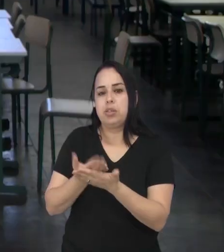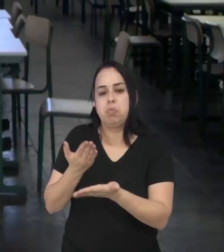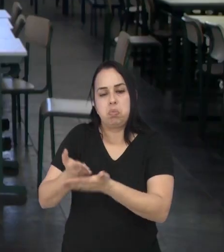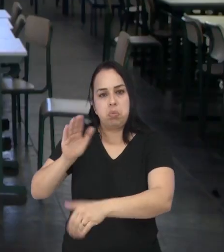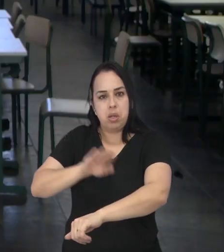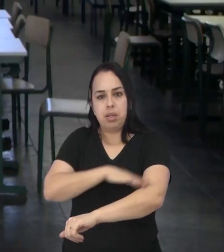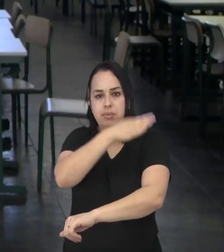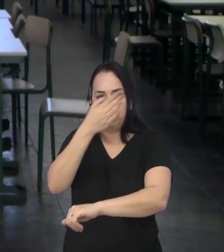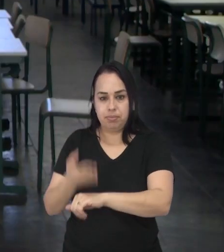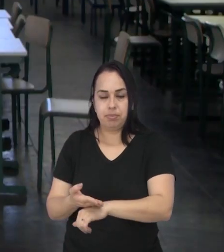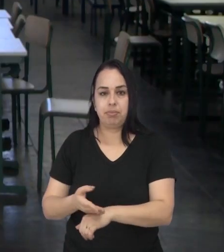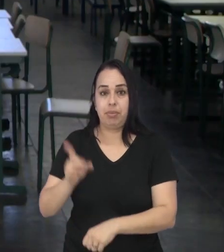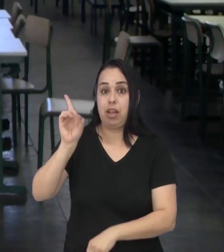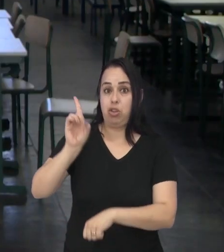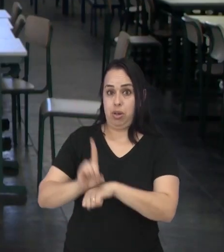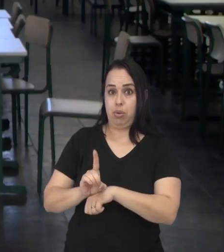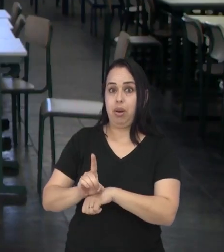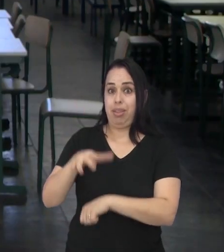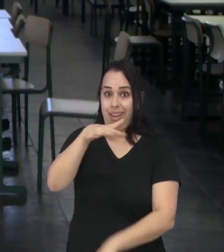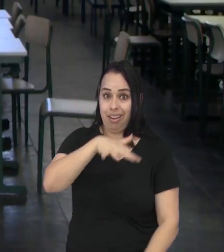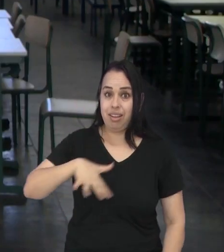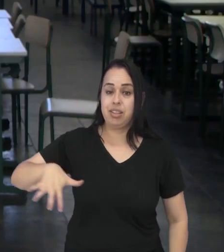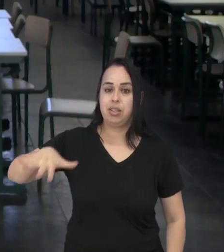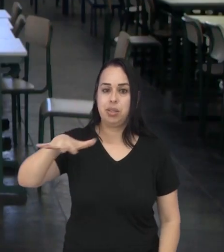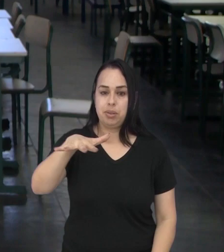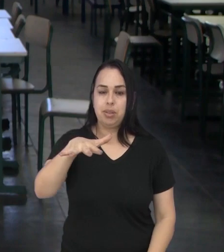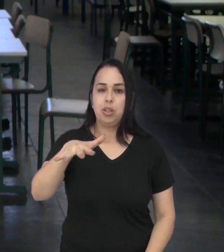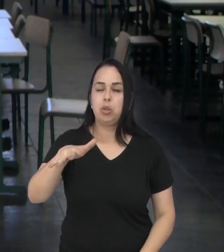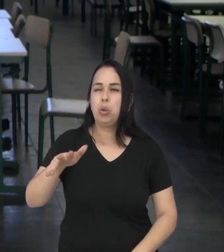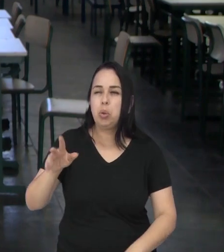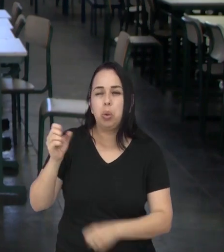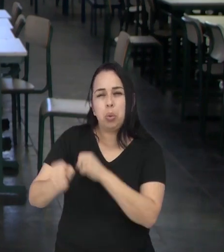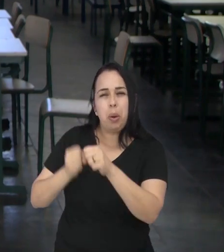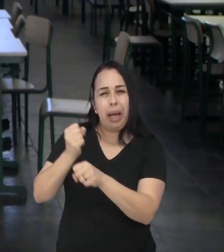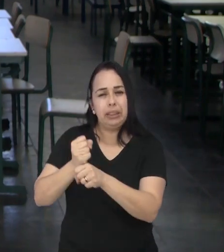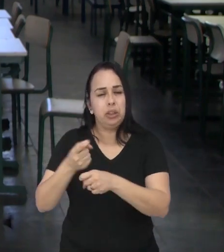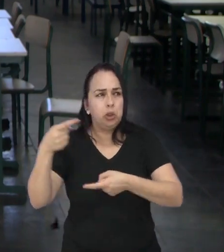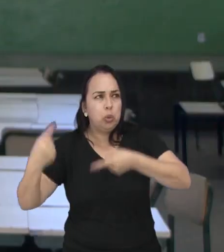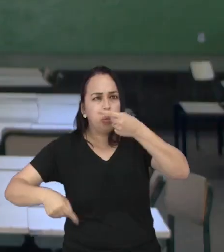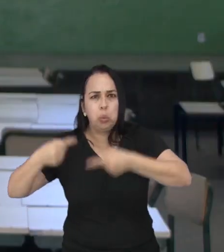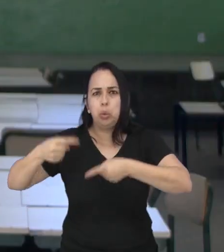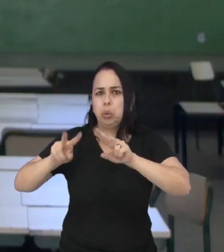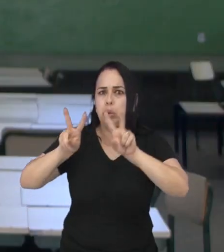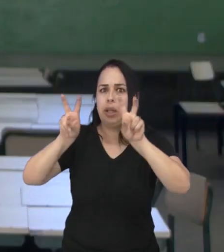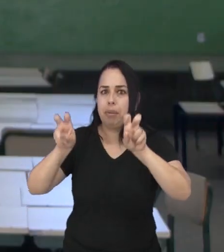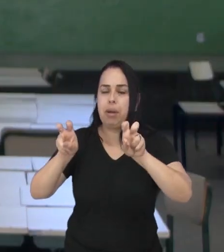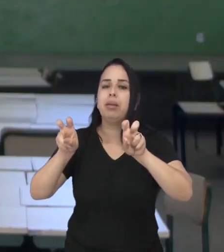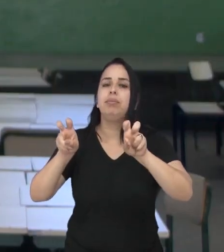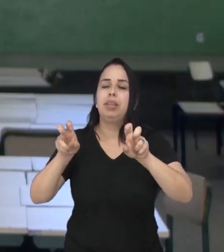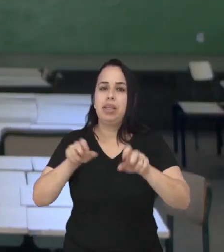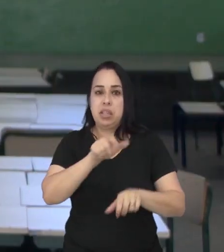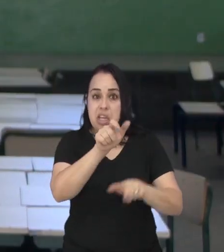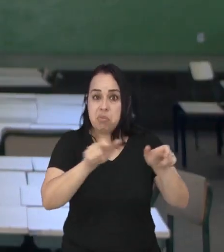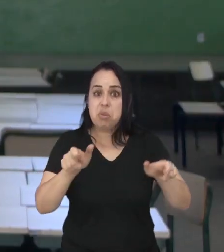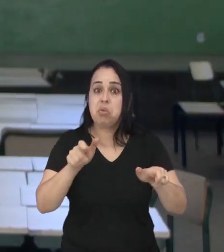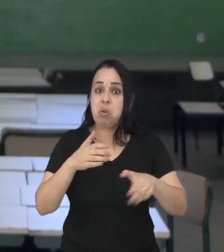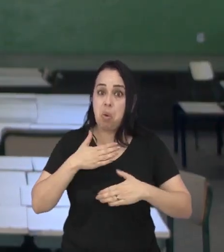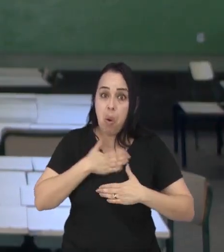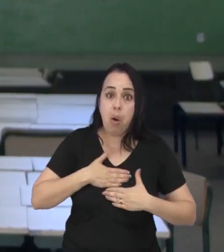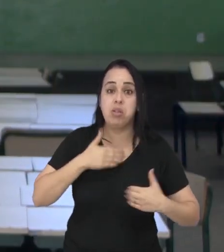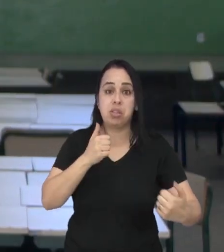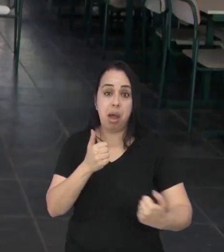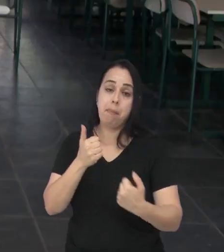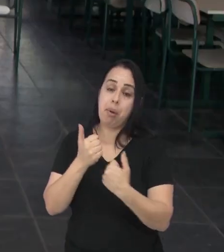Integral. De acordo com a diretora regional de ensino, o tema é discutido todos os anos e conta com o apoio e participação